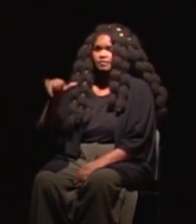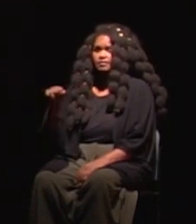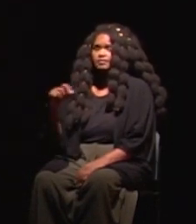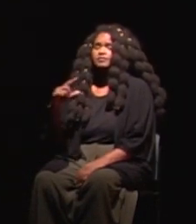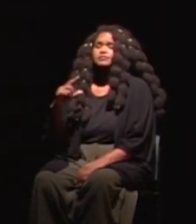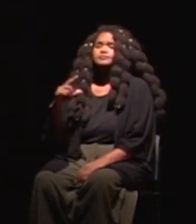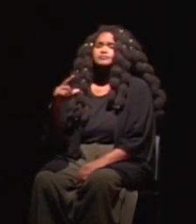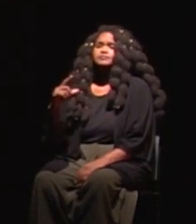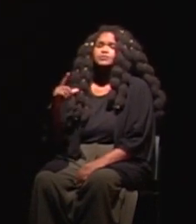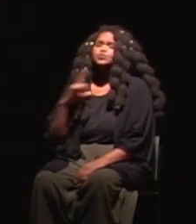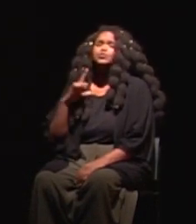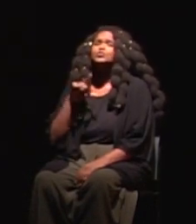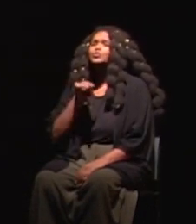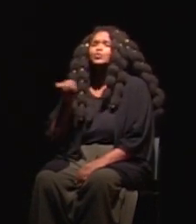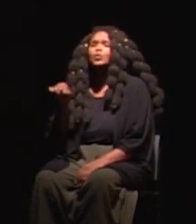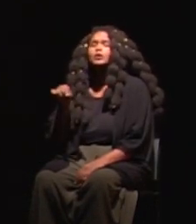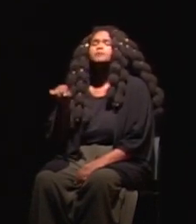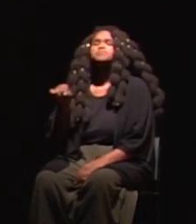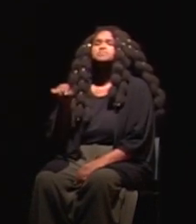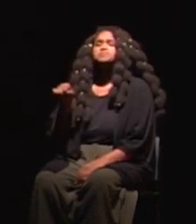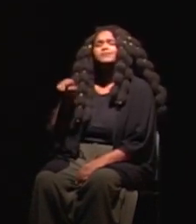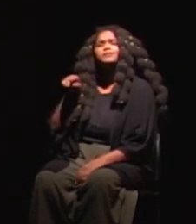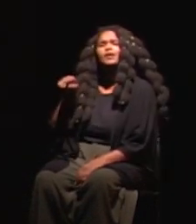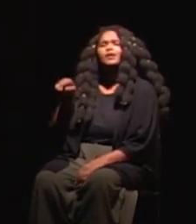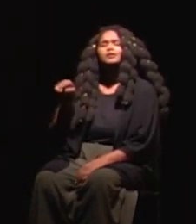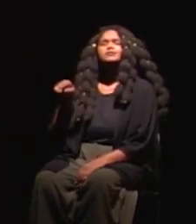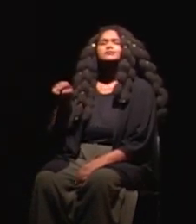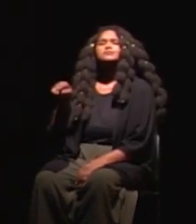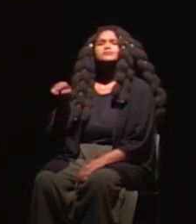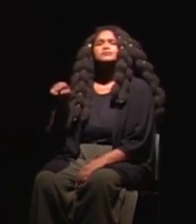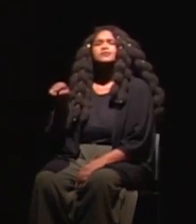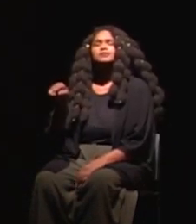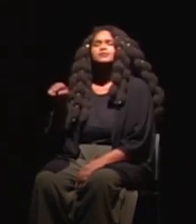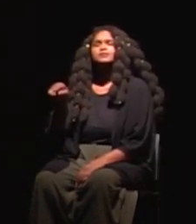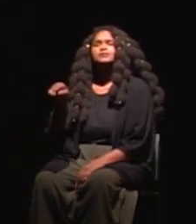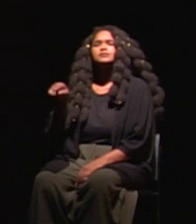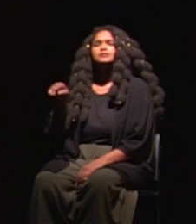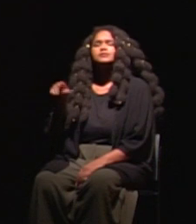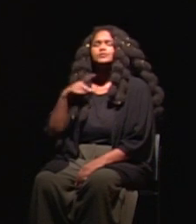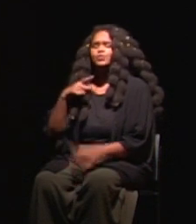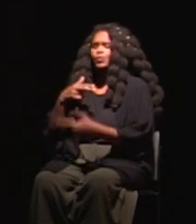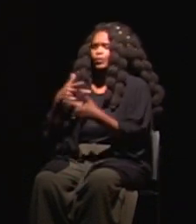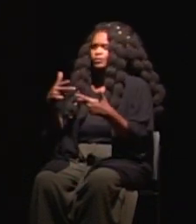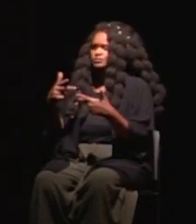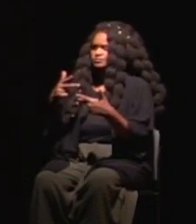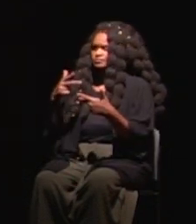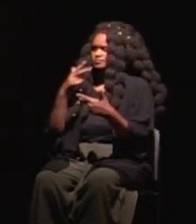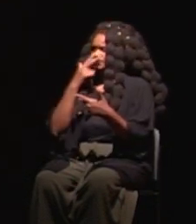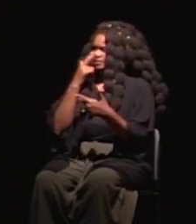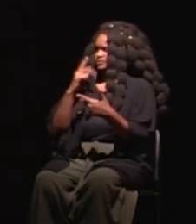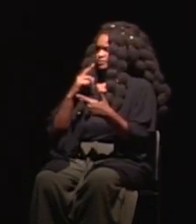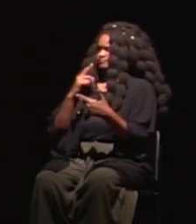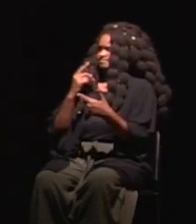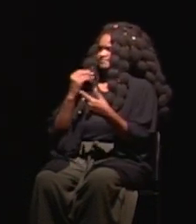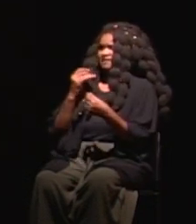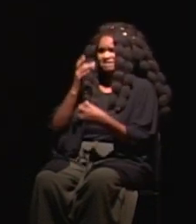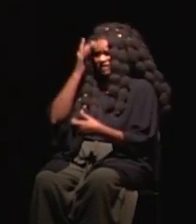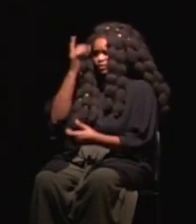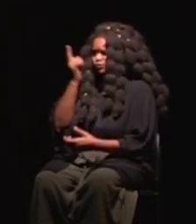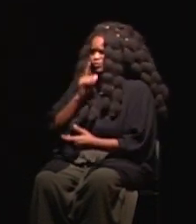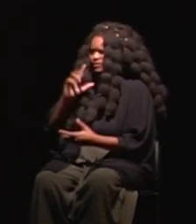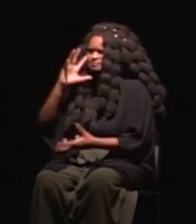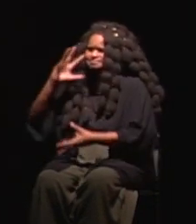coisa que não é fácil da gente conseguir, que é, ao mesmo tempo, tá ligada com